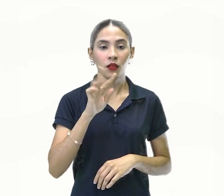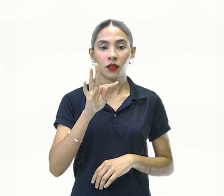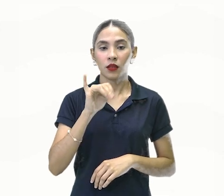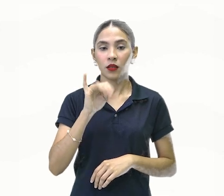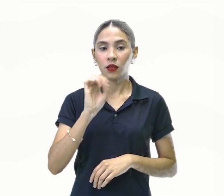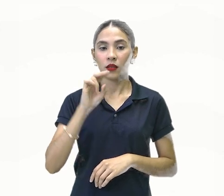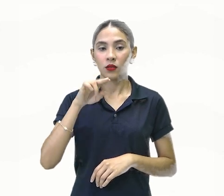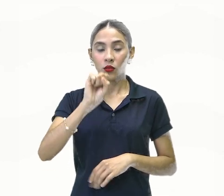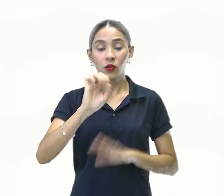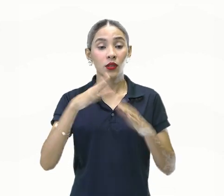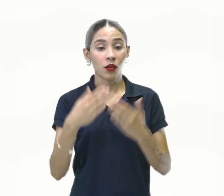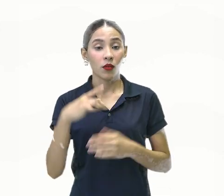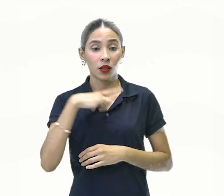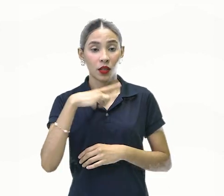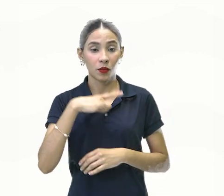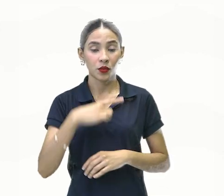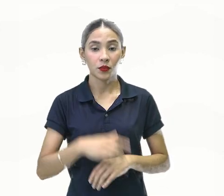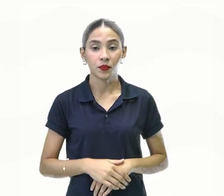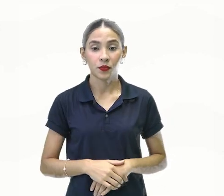Precauções. Nós temos, então,